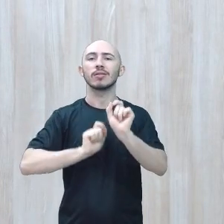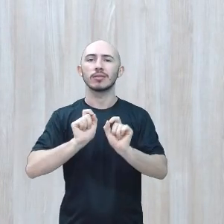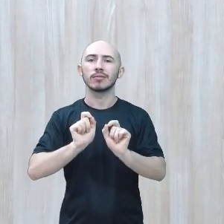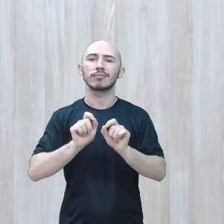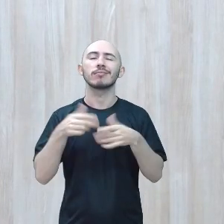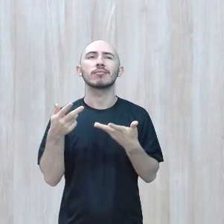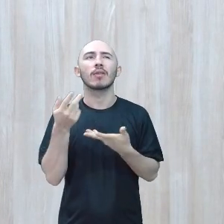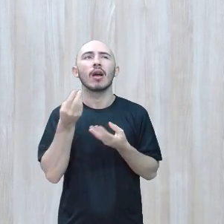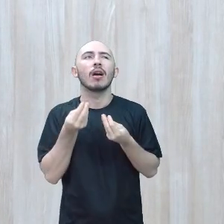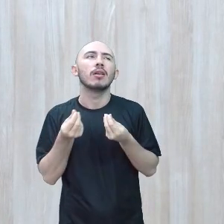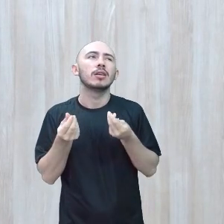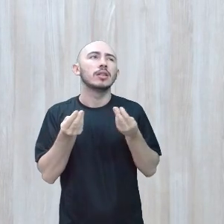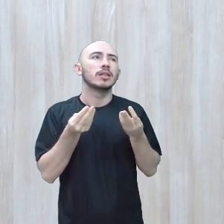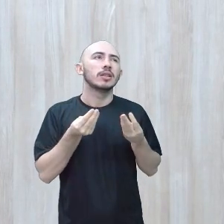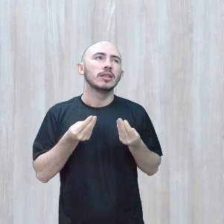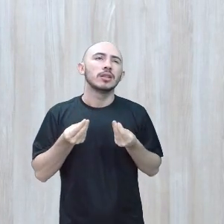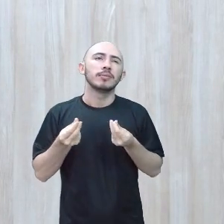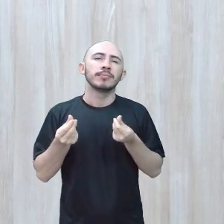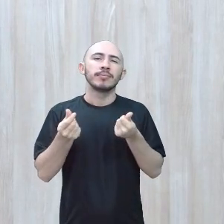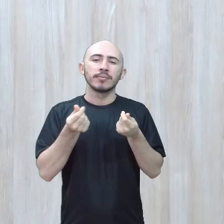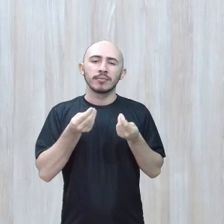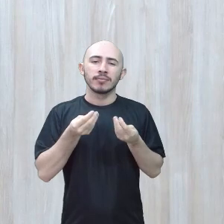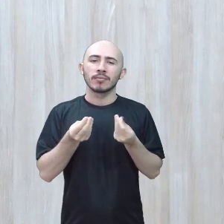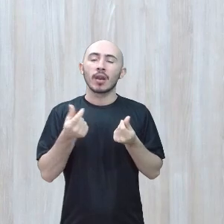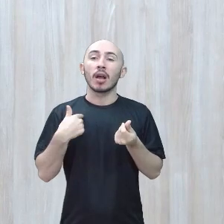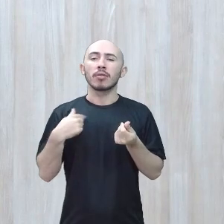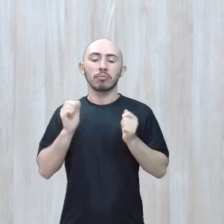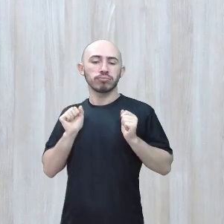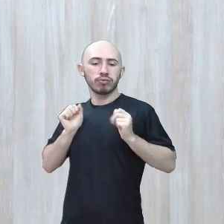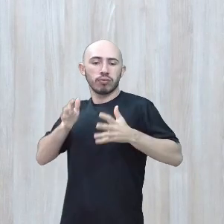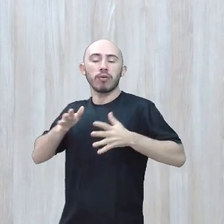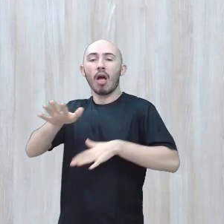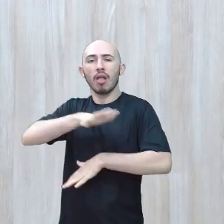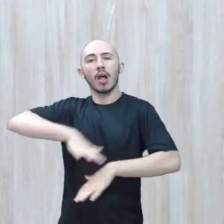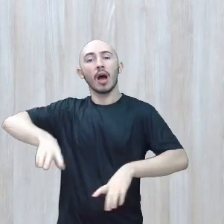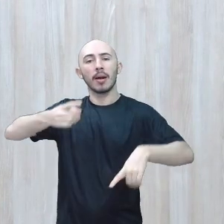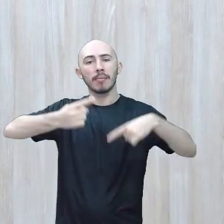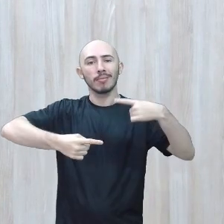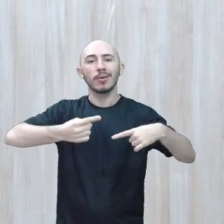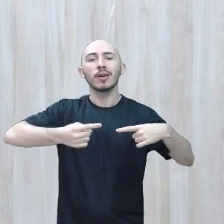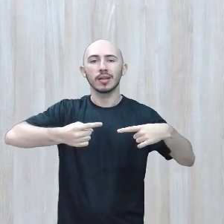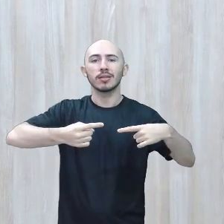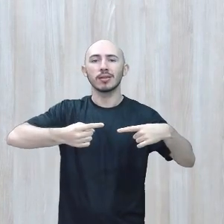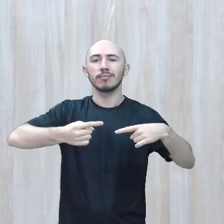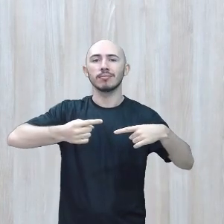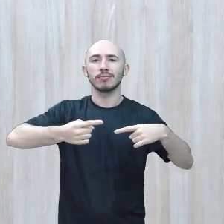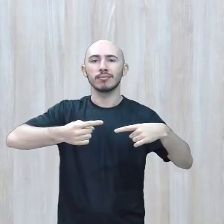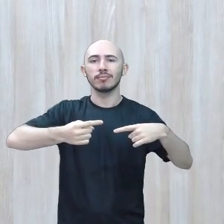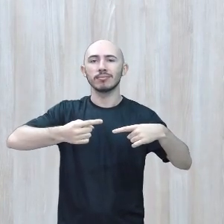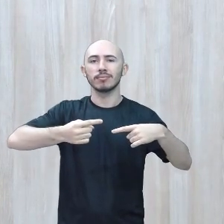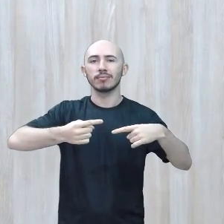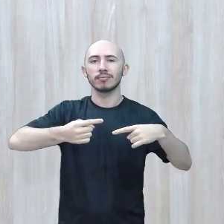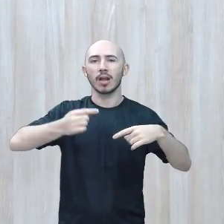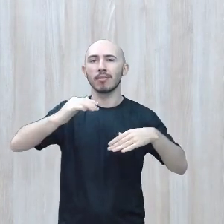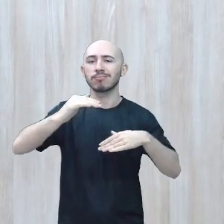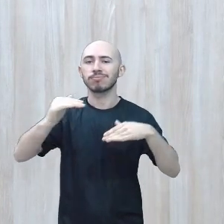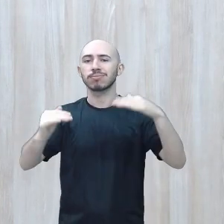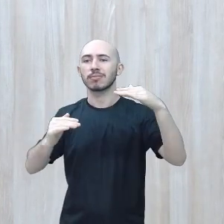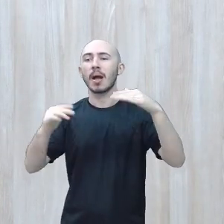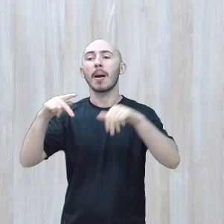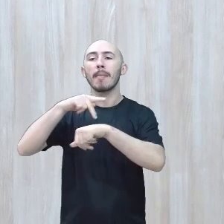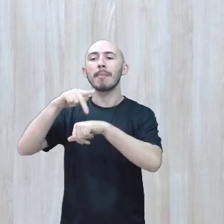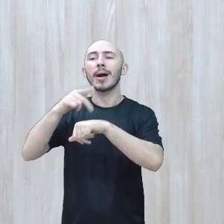como é que eu posso dizer? Uma ação política sobre outros países. Por exemplo, a